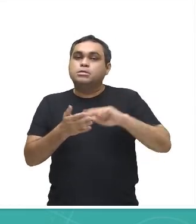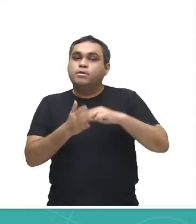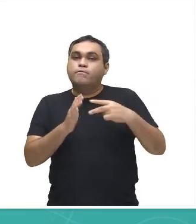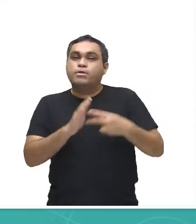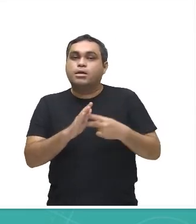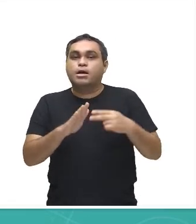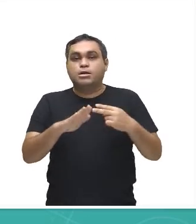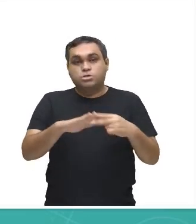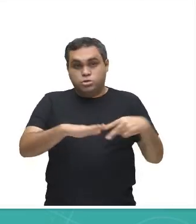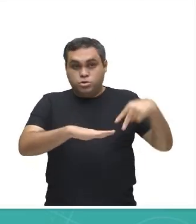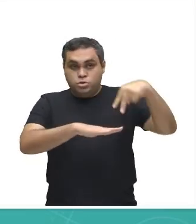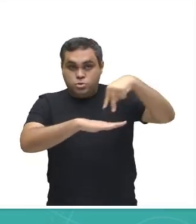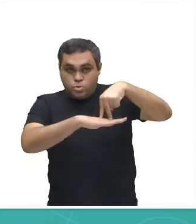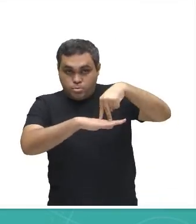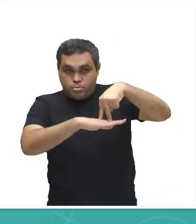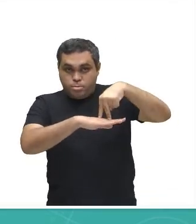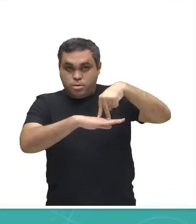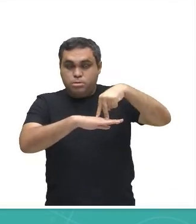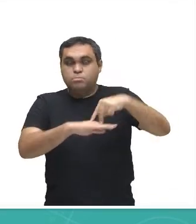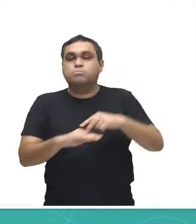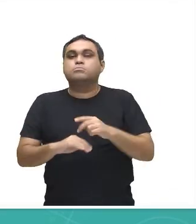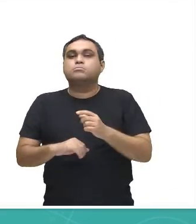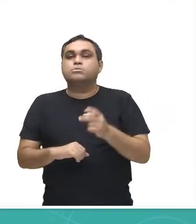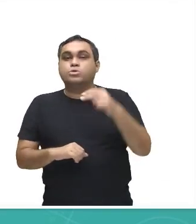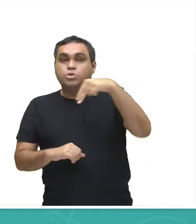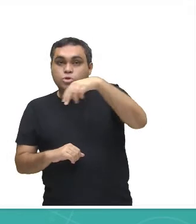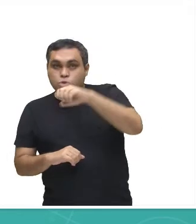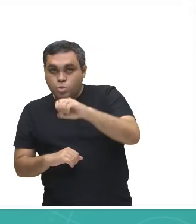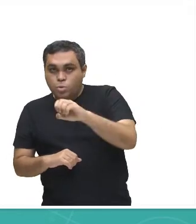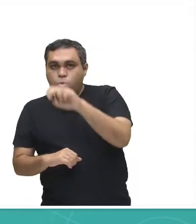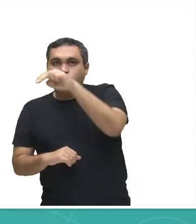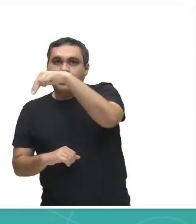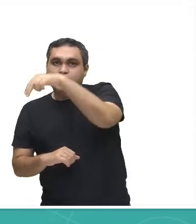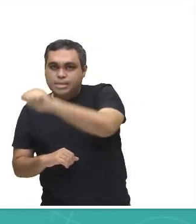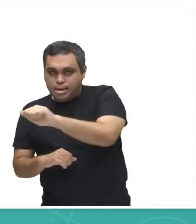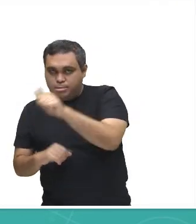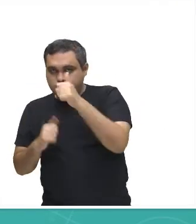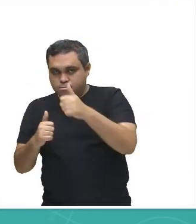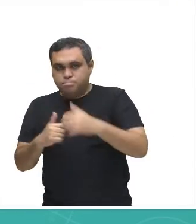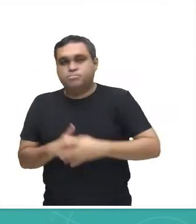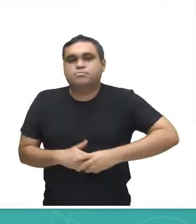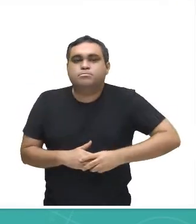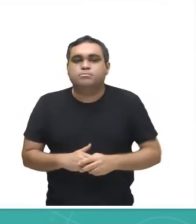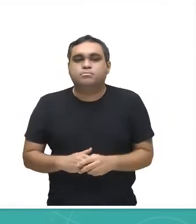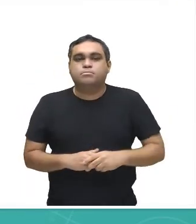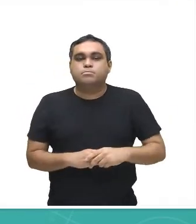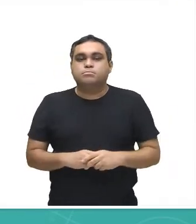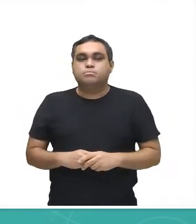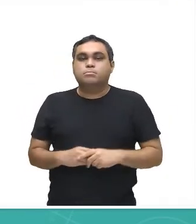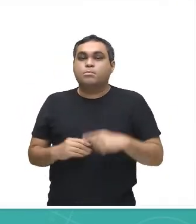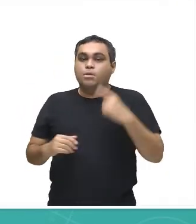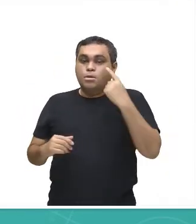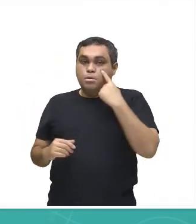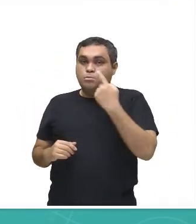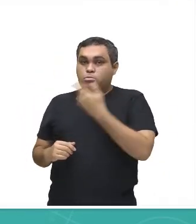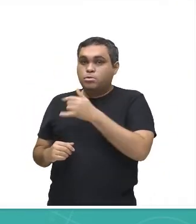aqui um outro exemplo. Let's go. Vamos ver um exemplo aqui utilizando a preposition on. Let's